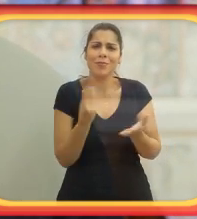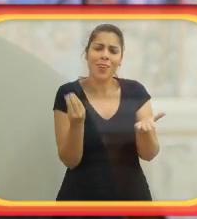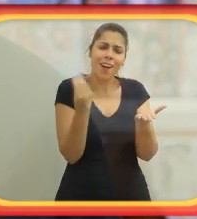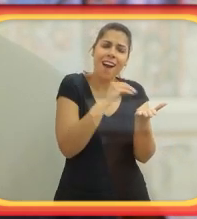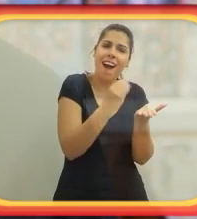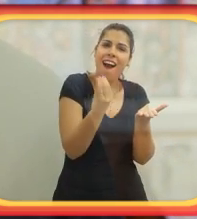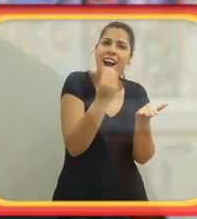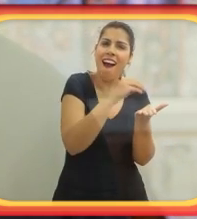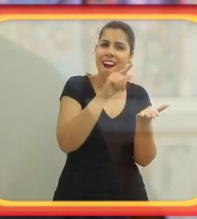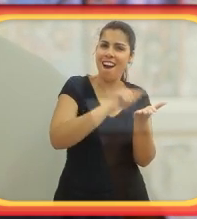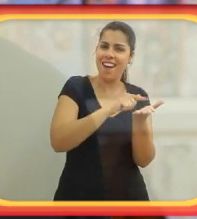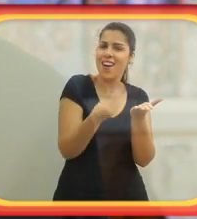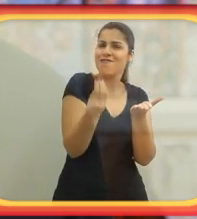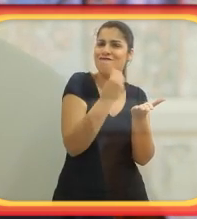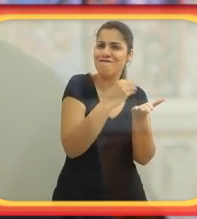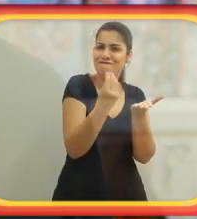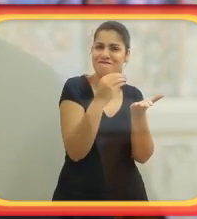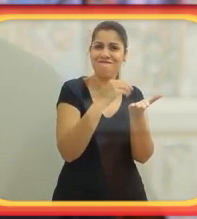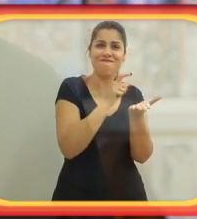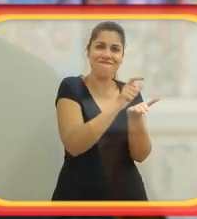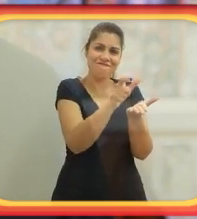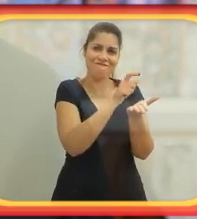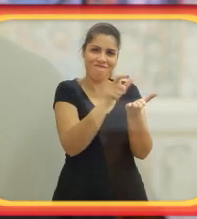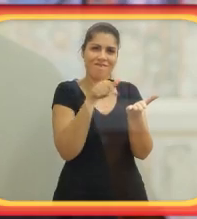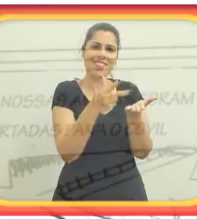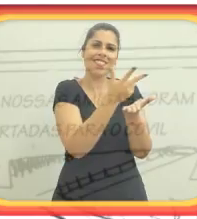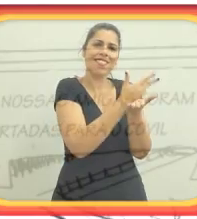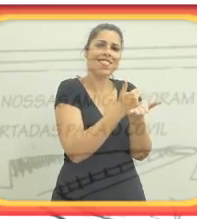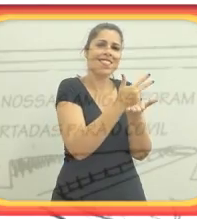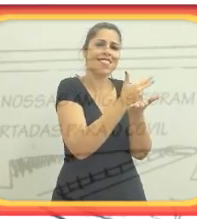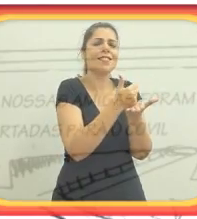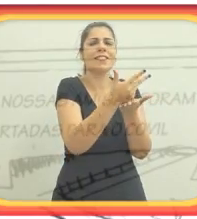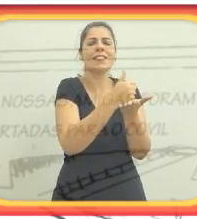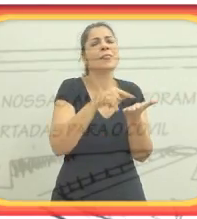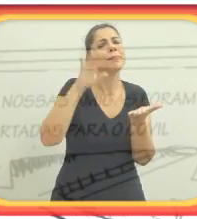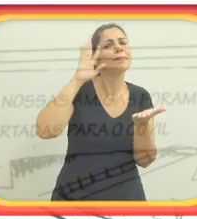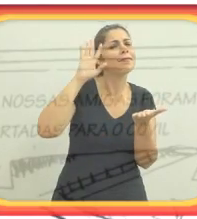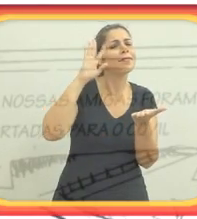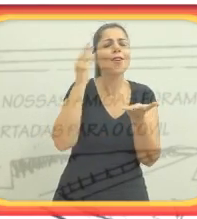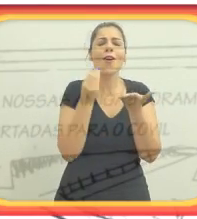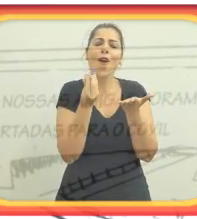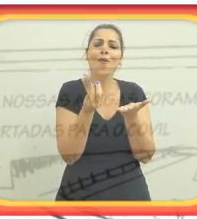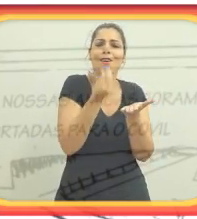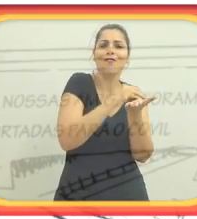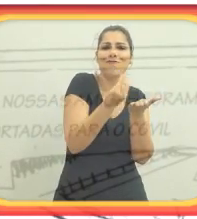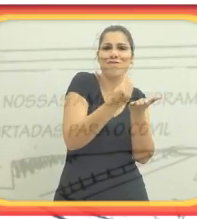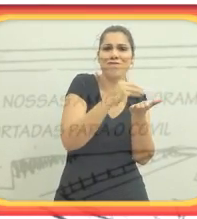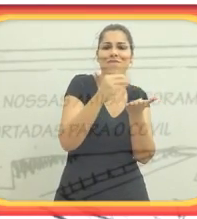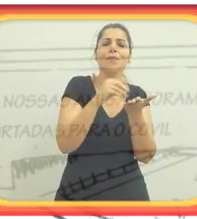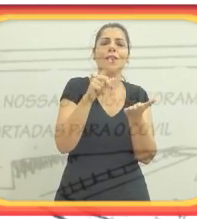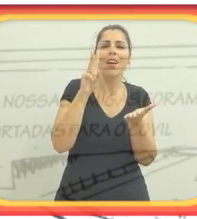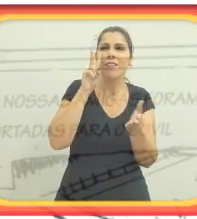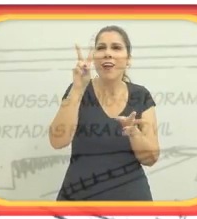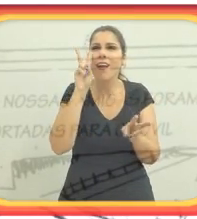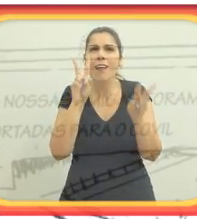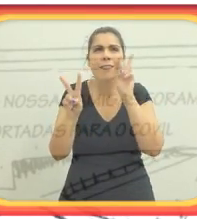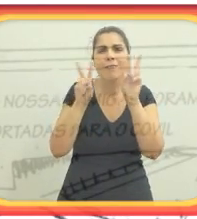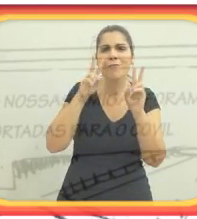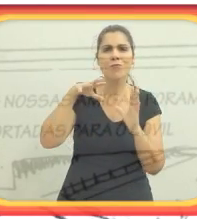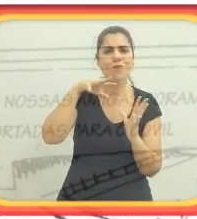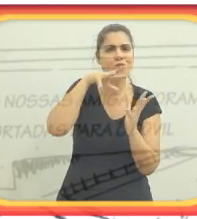Ela consegue expressar os sentimentos colocando no papel, colocando nos quadros que ela